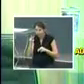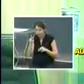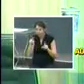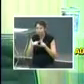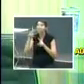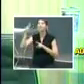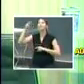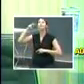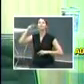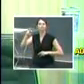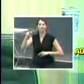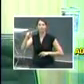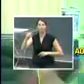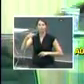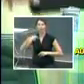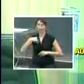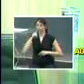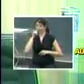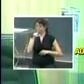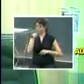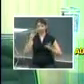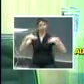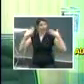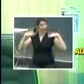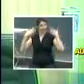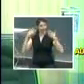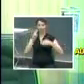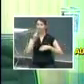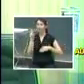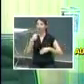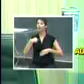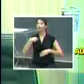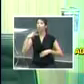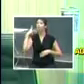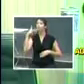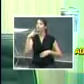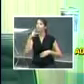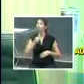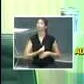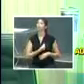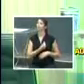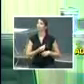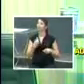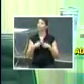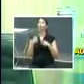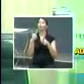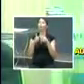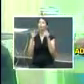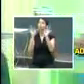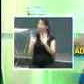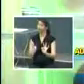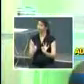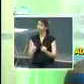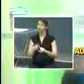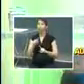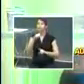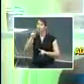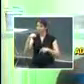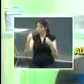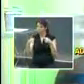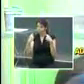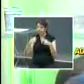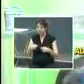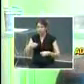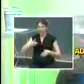vim aqui nesta noite não para te animar, eu vim aqui para profetizar sobre a tua vida. A situação vai acabar, mas aguente, fique firme, vá até o